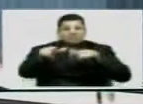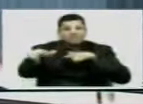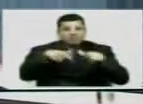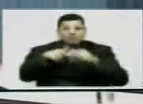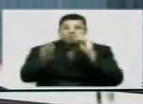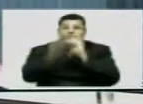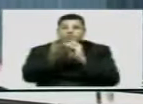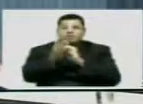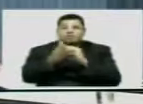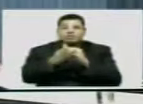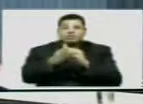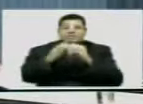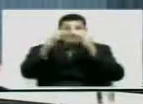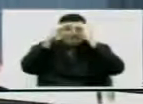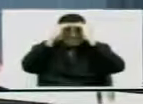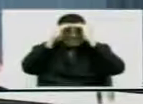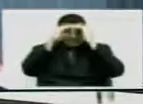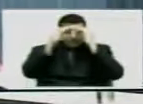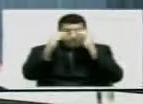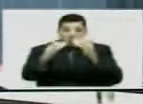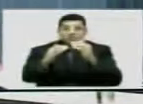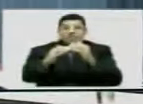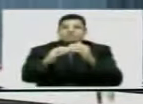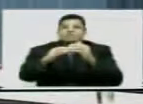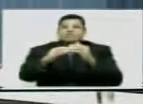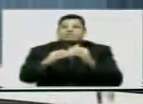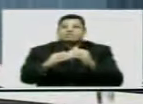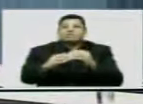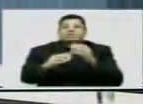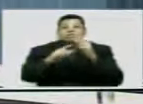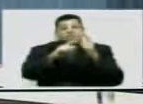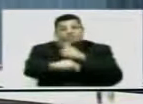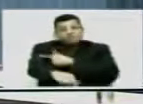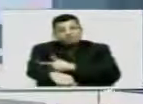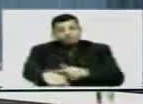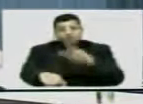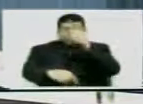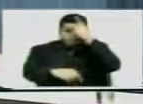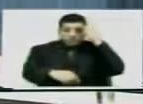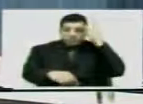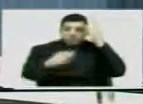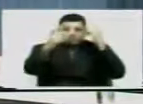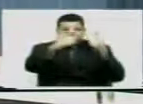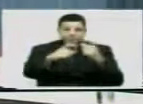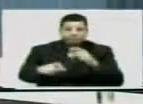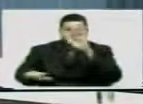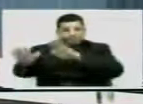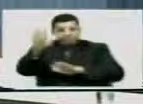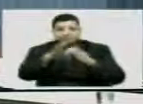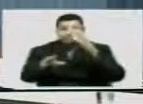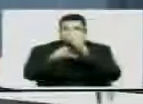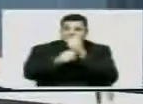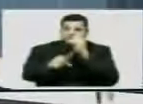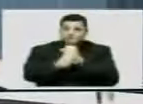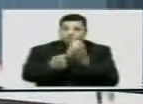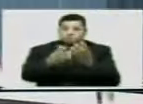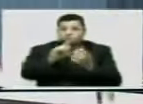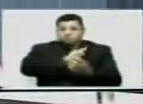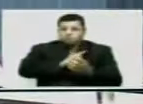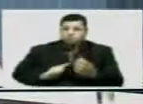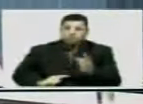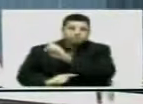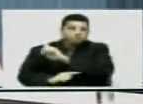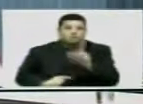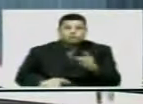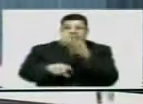por descuido, por intransigência no respeito às determinações dos órgãos de controle de contas, que o